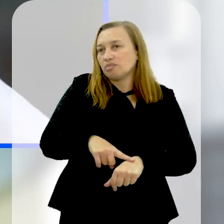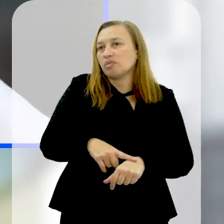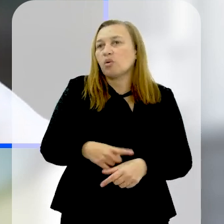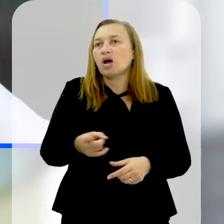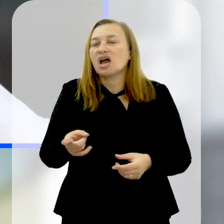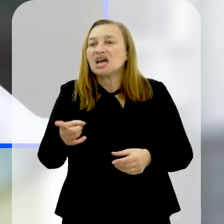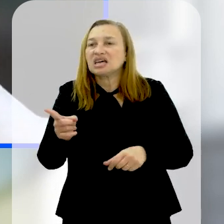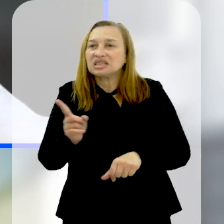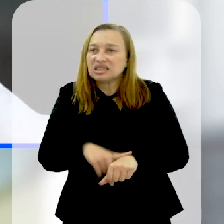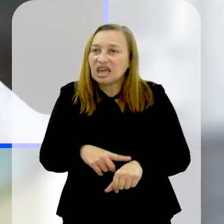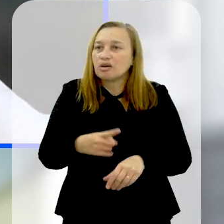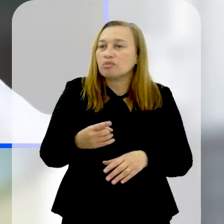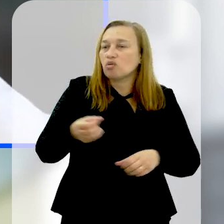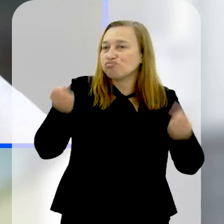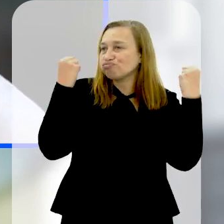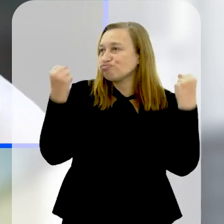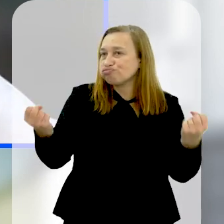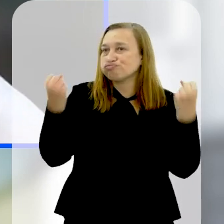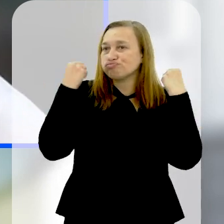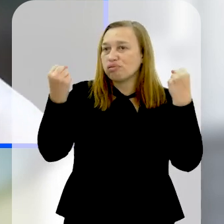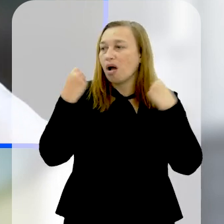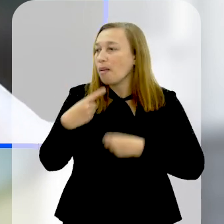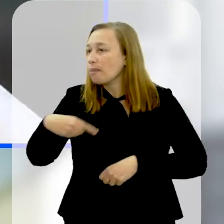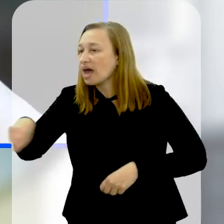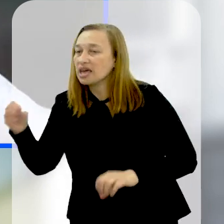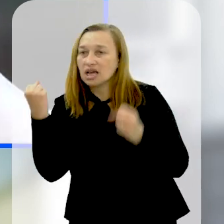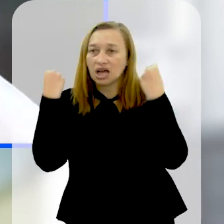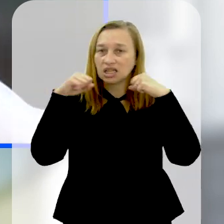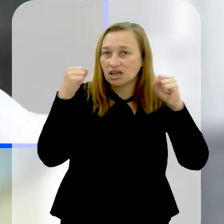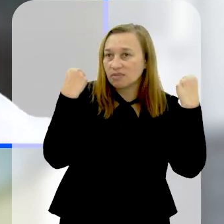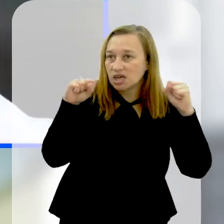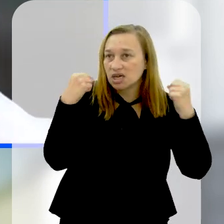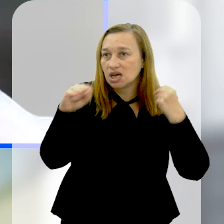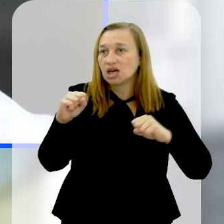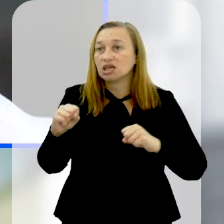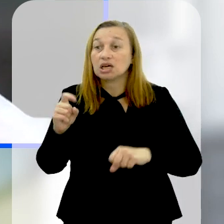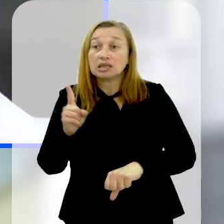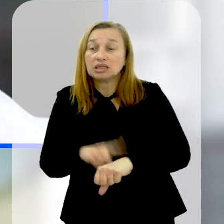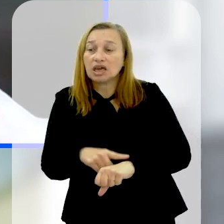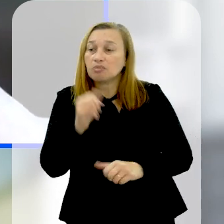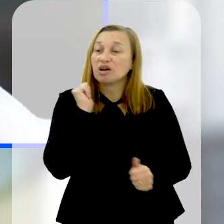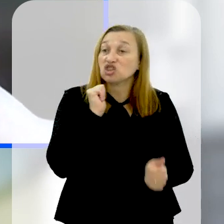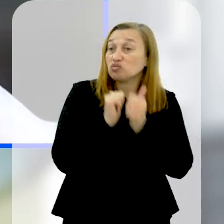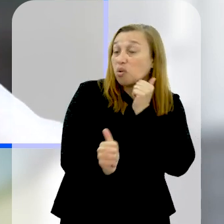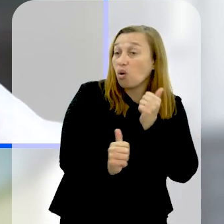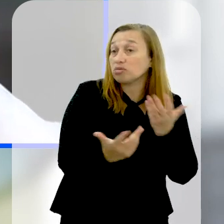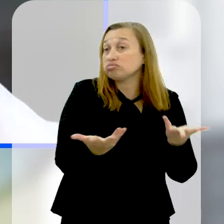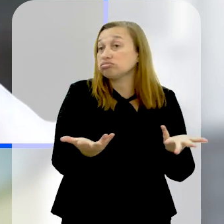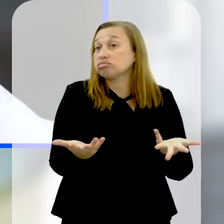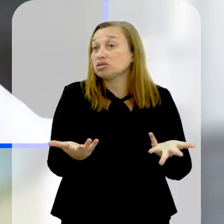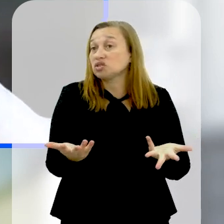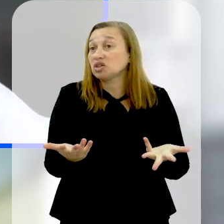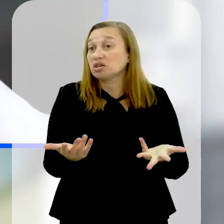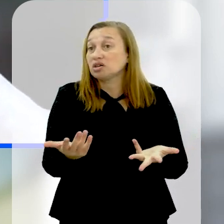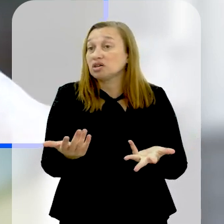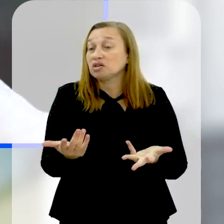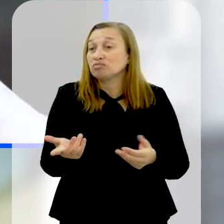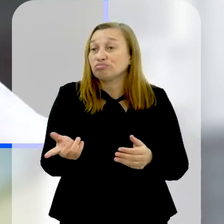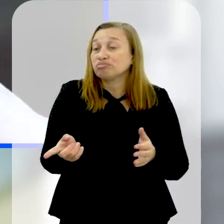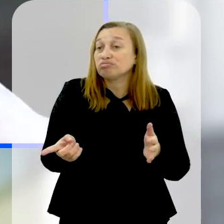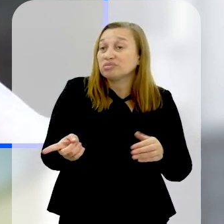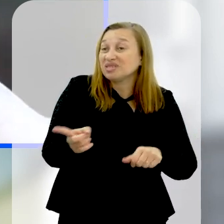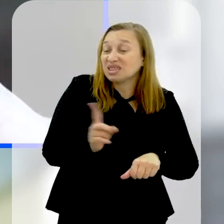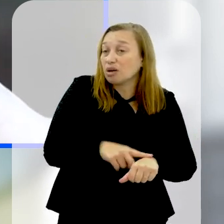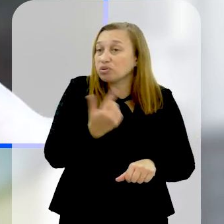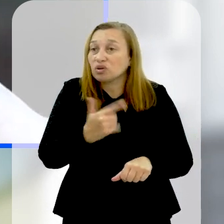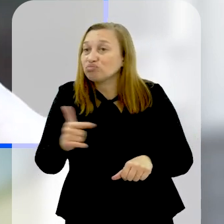tudo. Tempo para fazer exercício, tempo para ir na academia, tempo para fazer um esporte que gosta. As pessoas